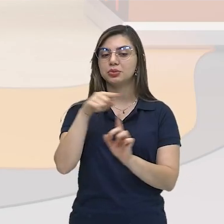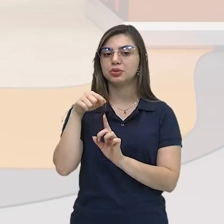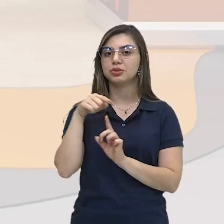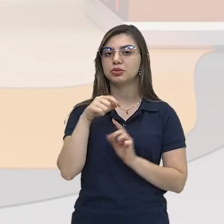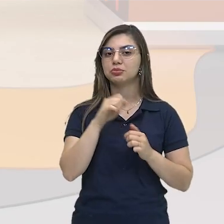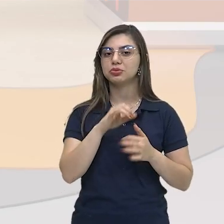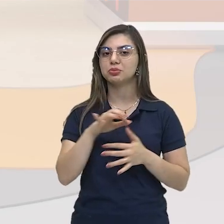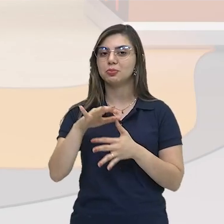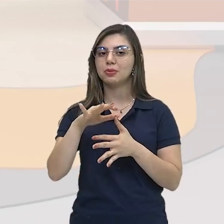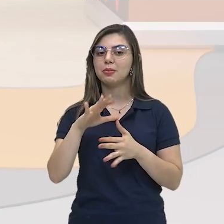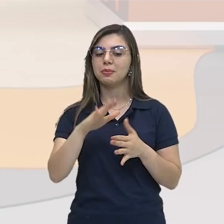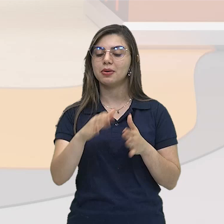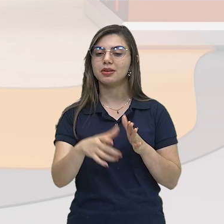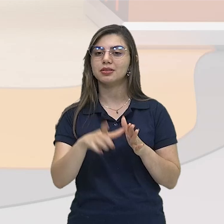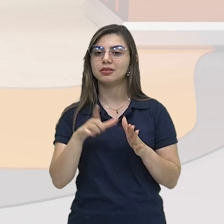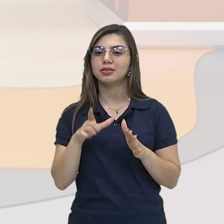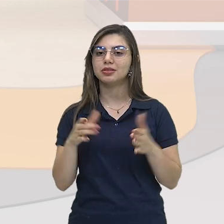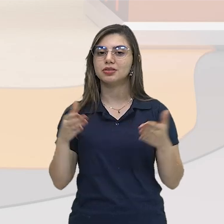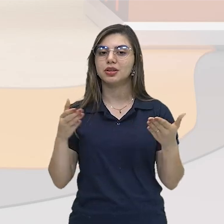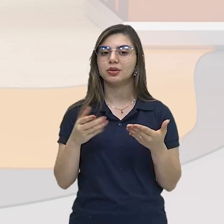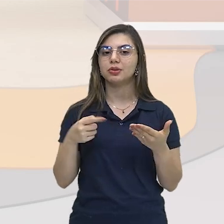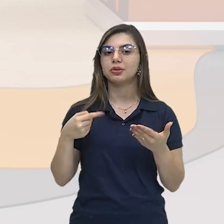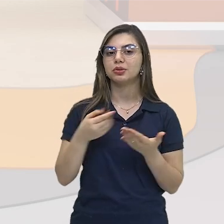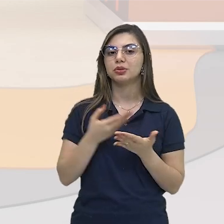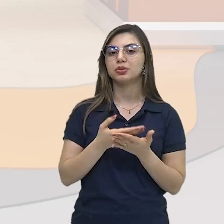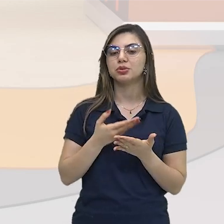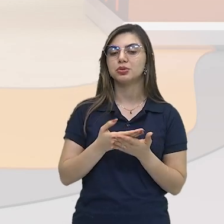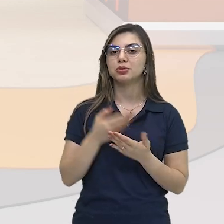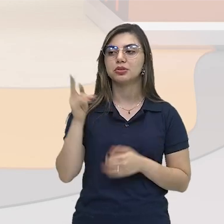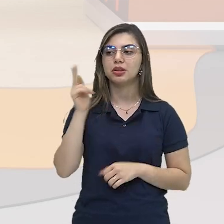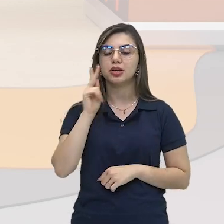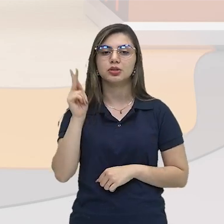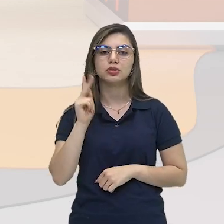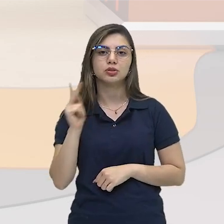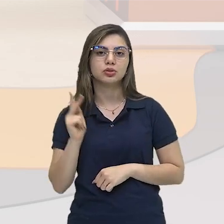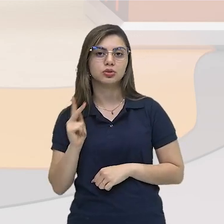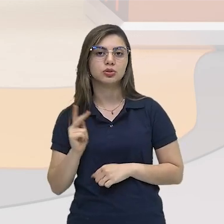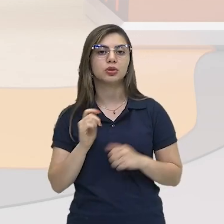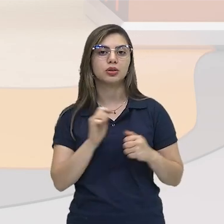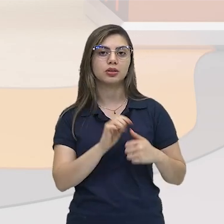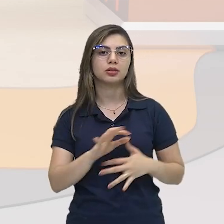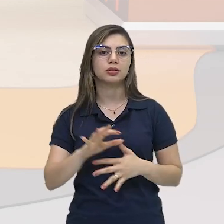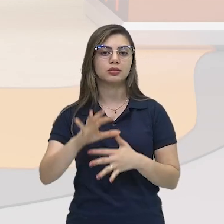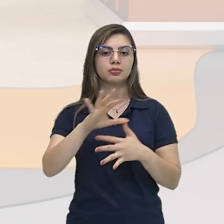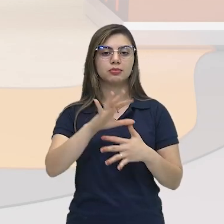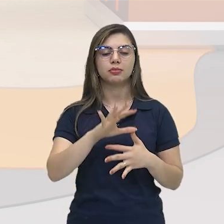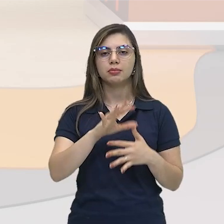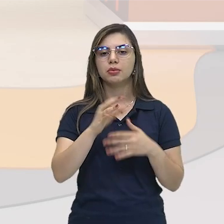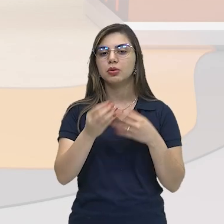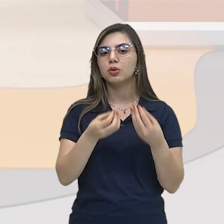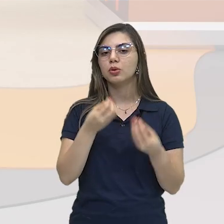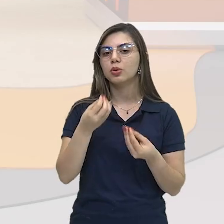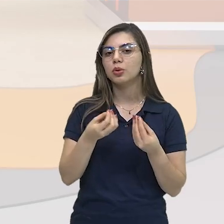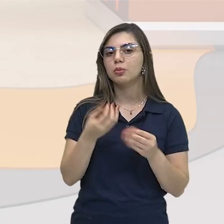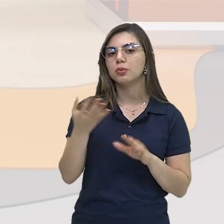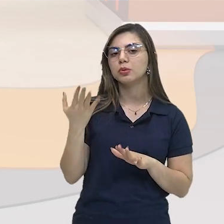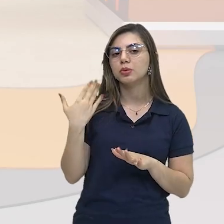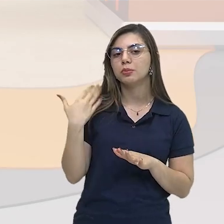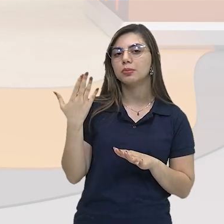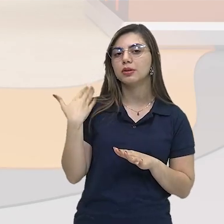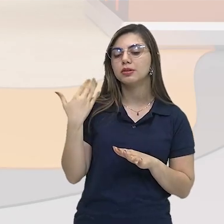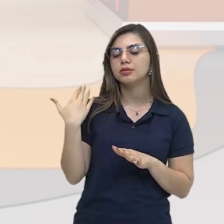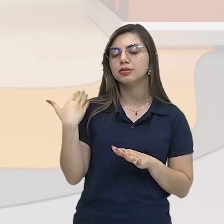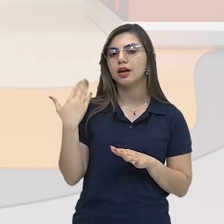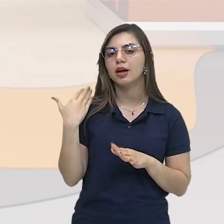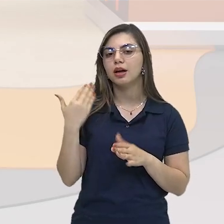mapa, a gente vai conhecer um pouco da história dos mapas. Como é que os mapas eram feitos lá